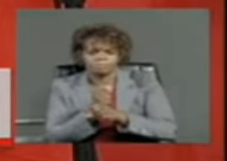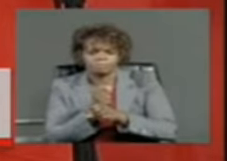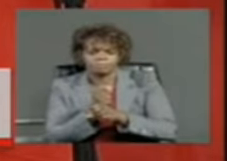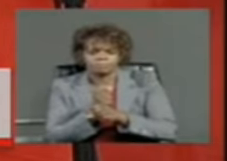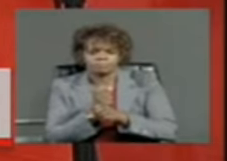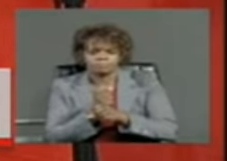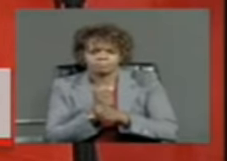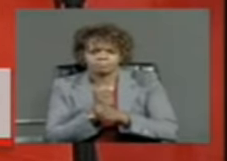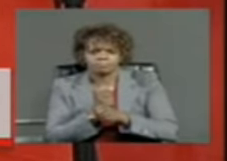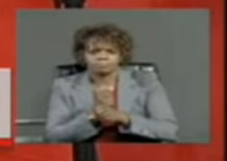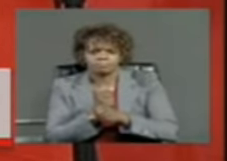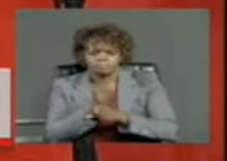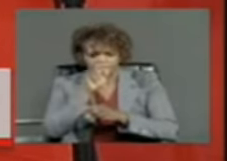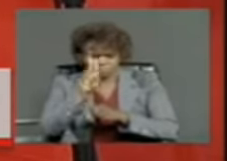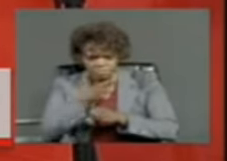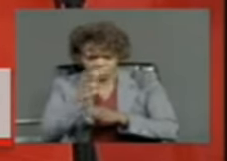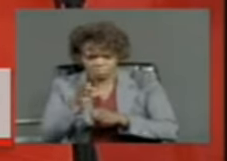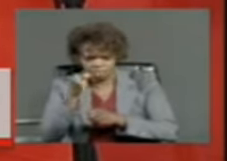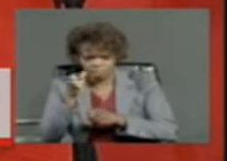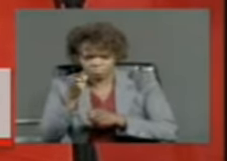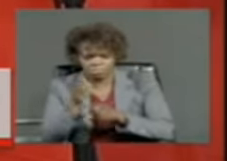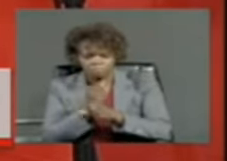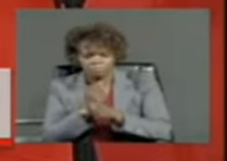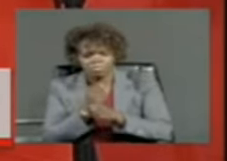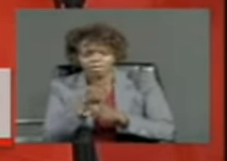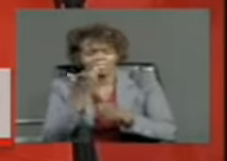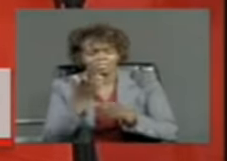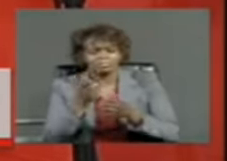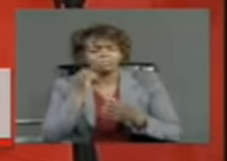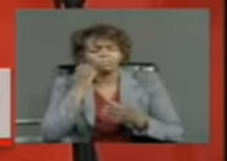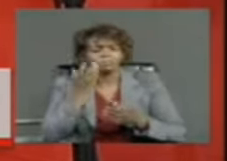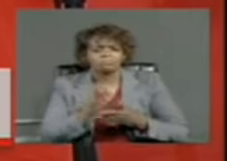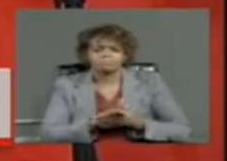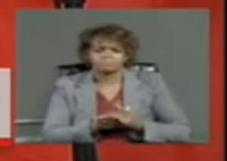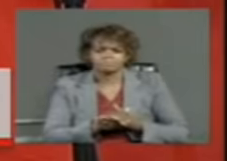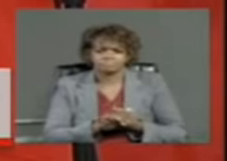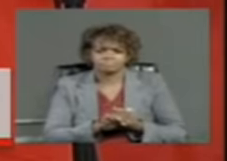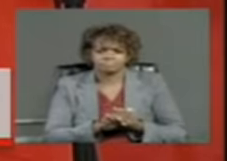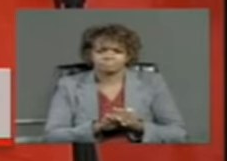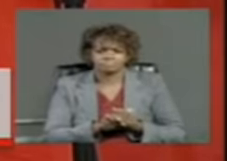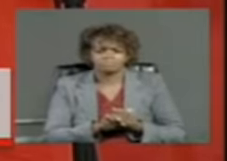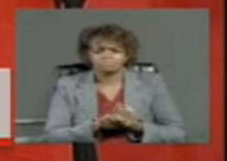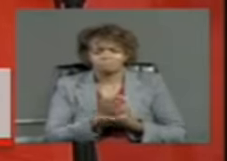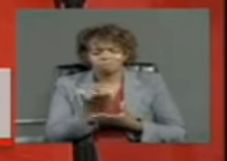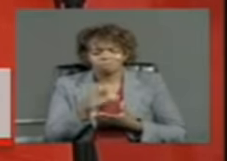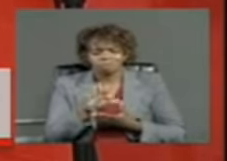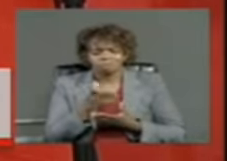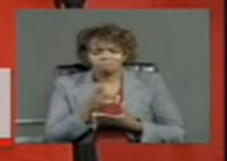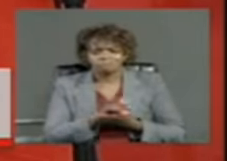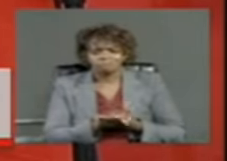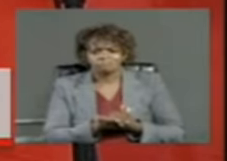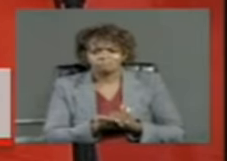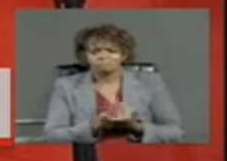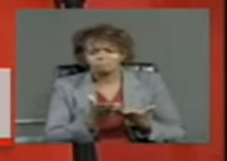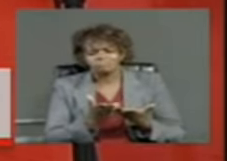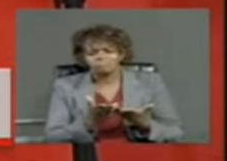da Chissamba fica a 7 quilômetros da vila, a então